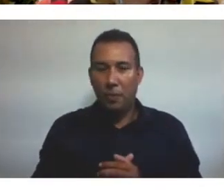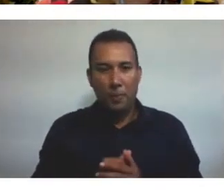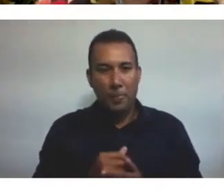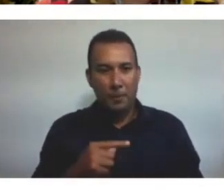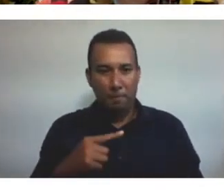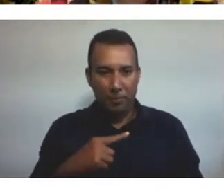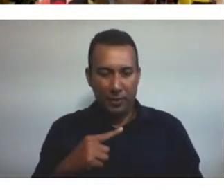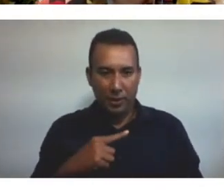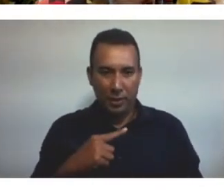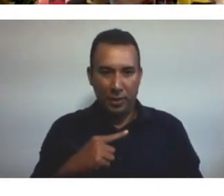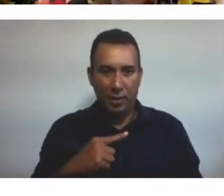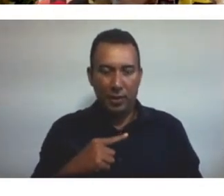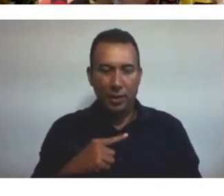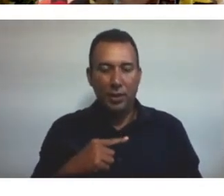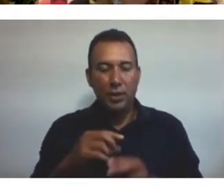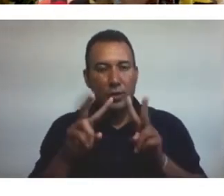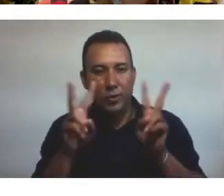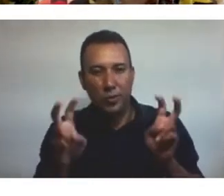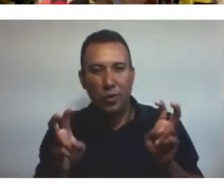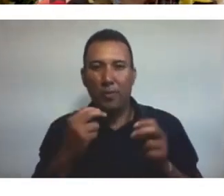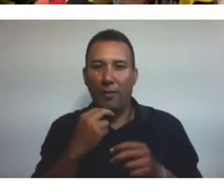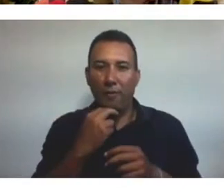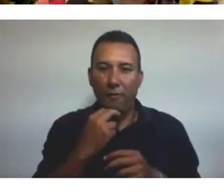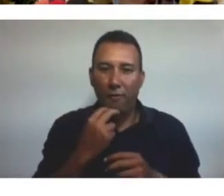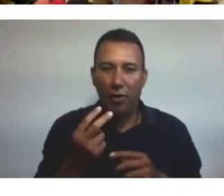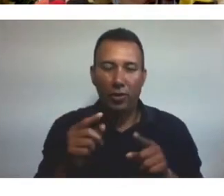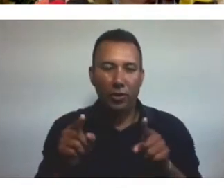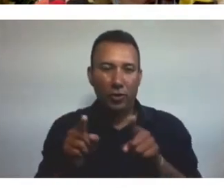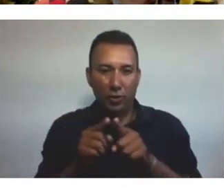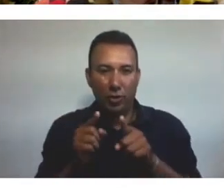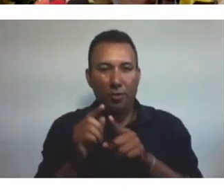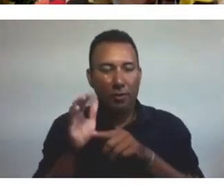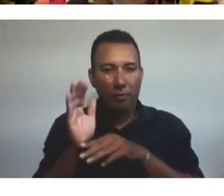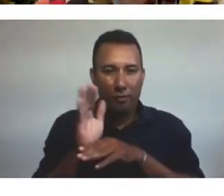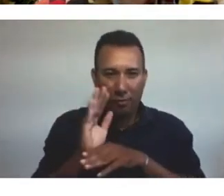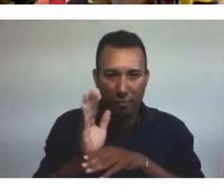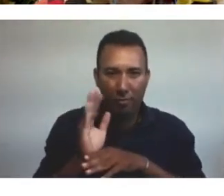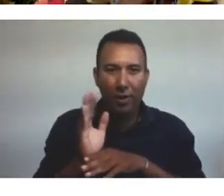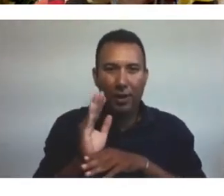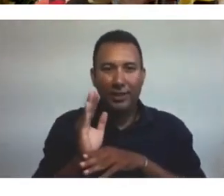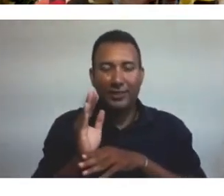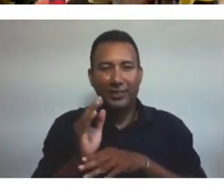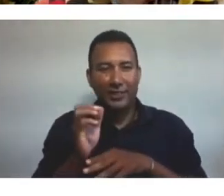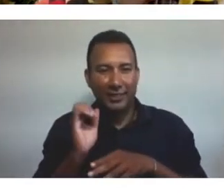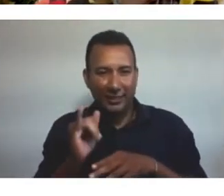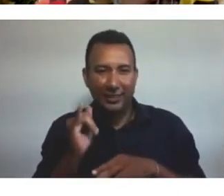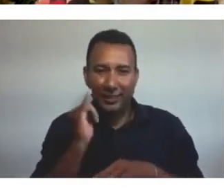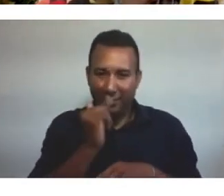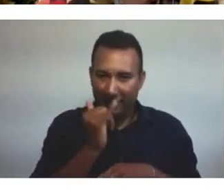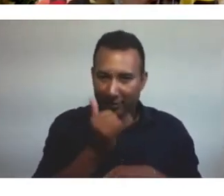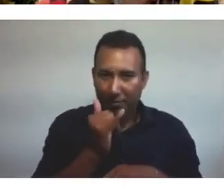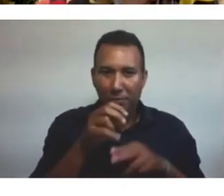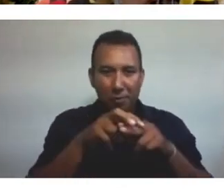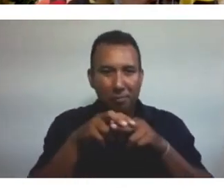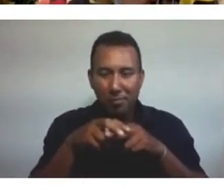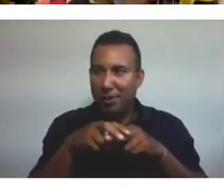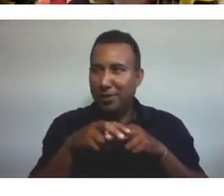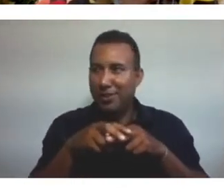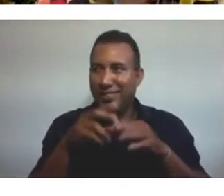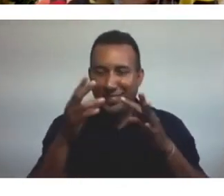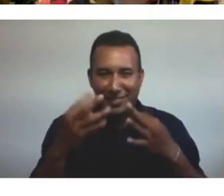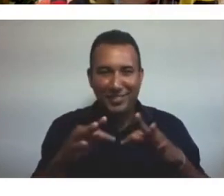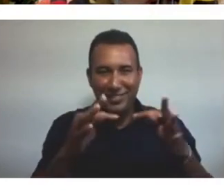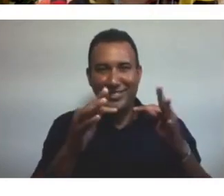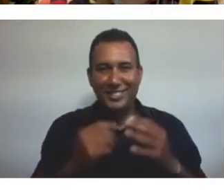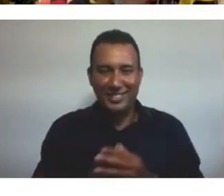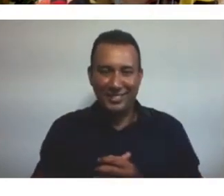de introdução, de voz, de filmagem, a contação de história por meio de tecnologias.